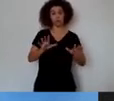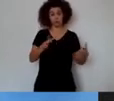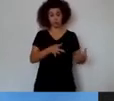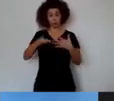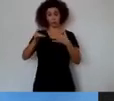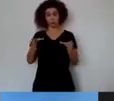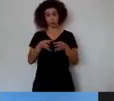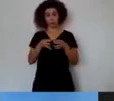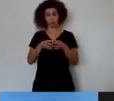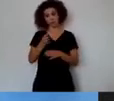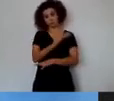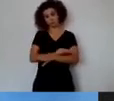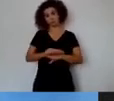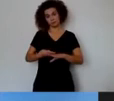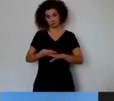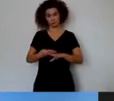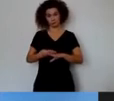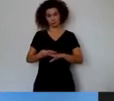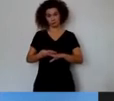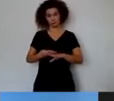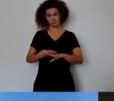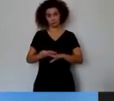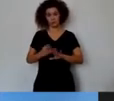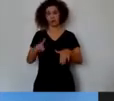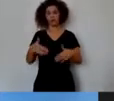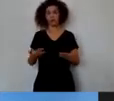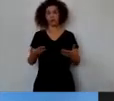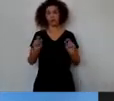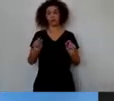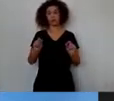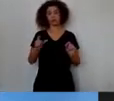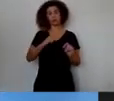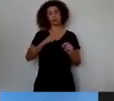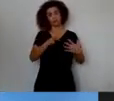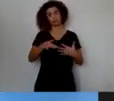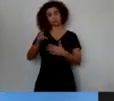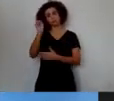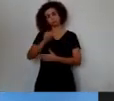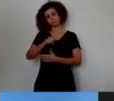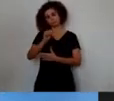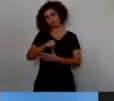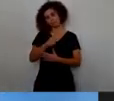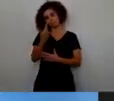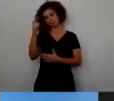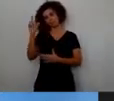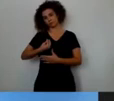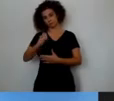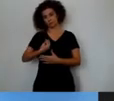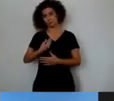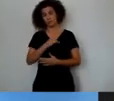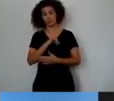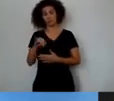Essa ausência das consequências do racismo. Mas é se privilegiar dessa mesma construção. Né? Então, se eu estou jogando para os